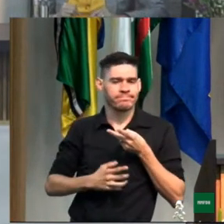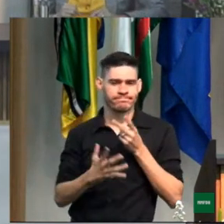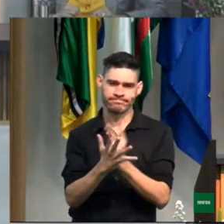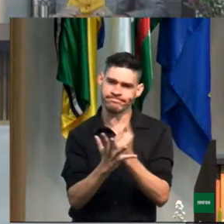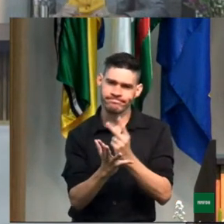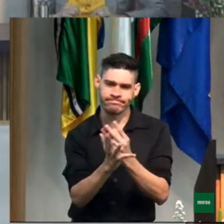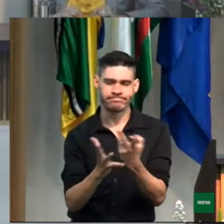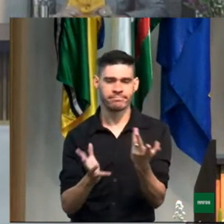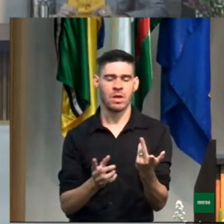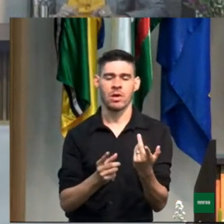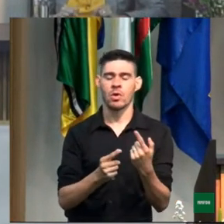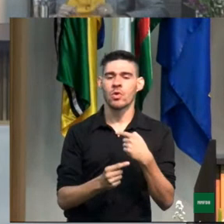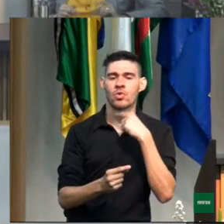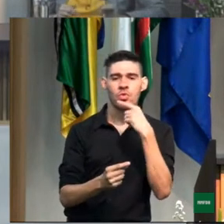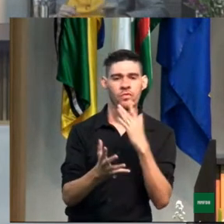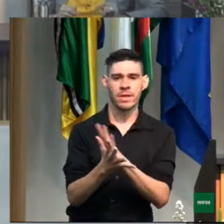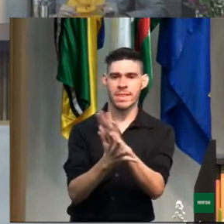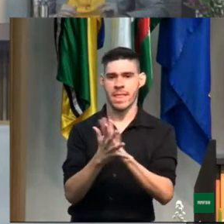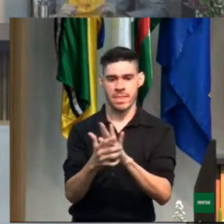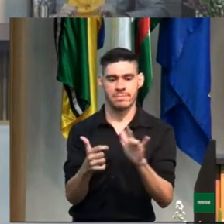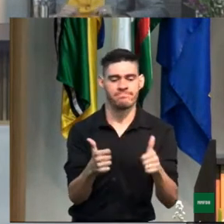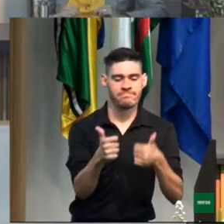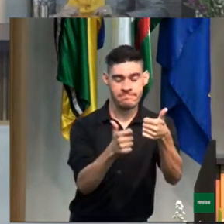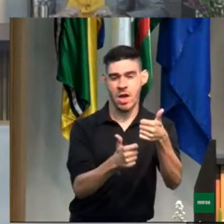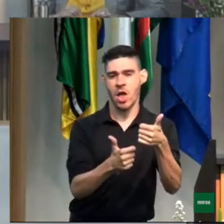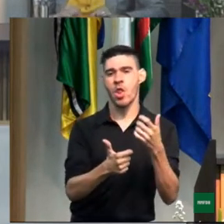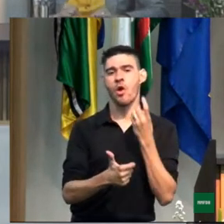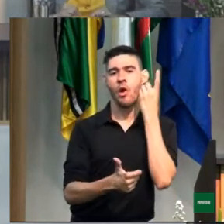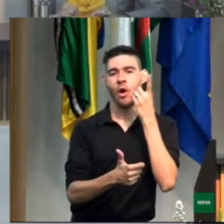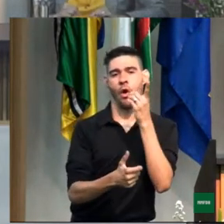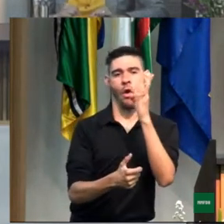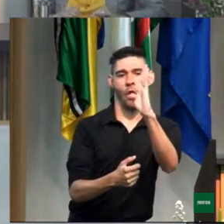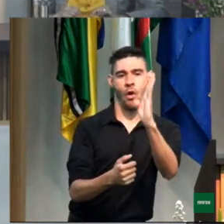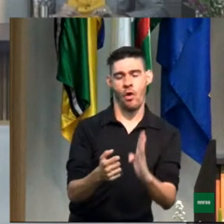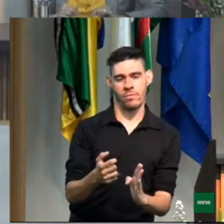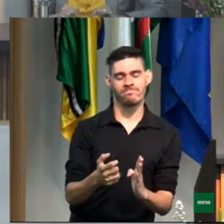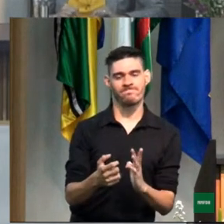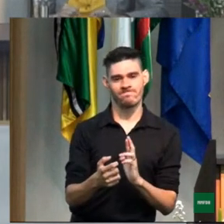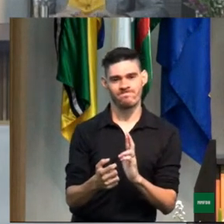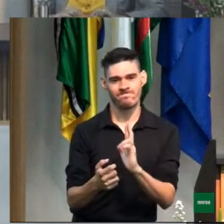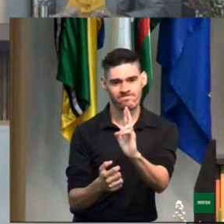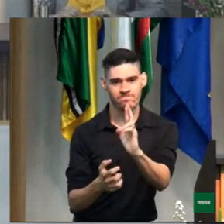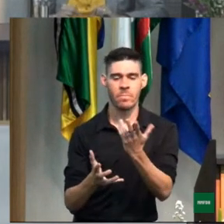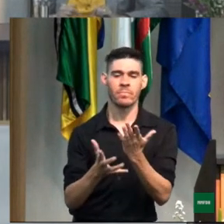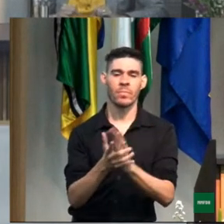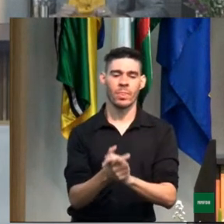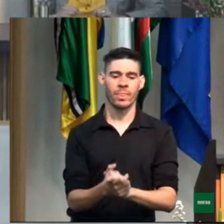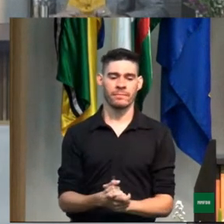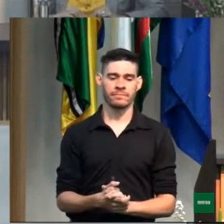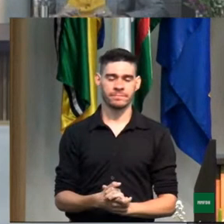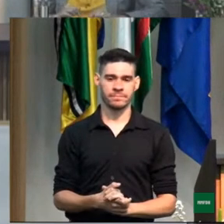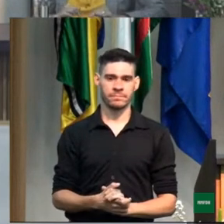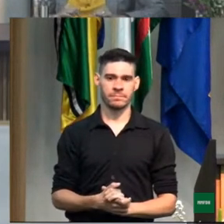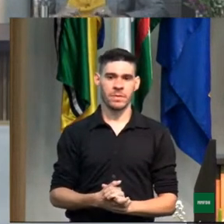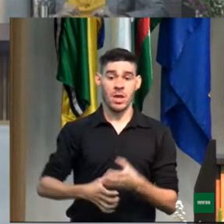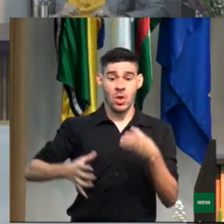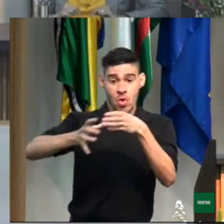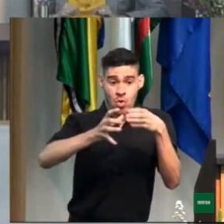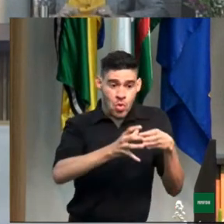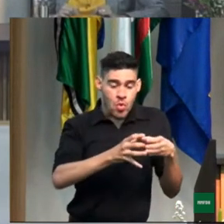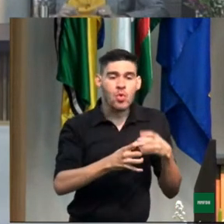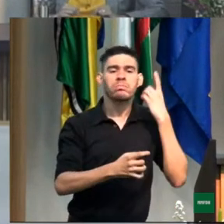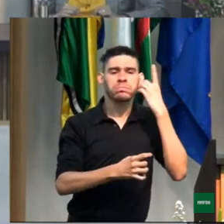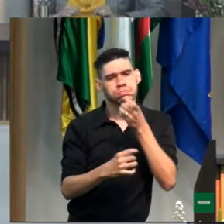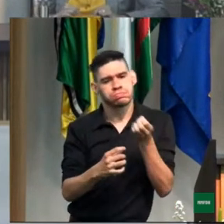uma das melhores aí parlamentares do Brasil, e dessa leva de novos, dos mais atuantes também,